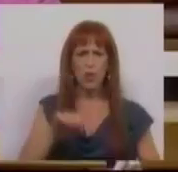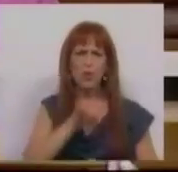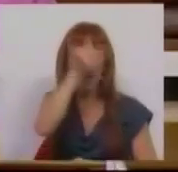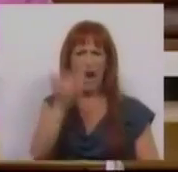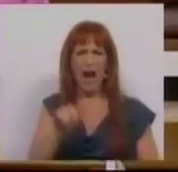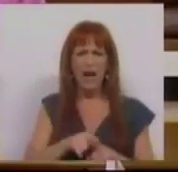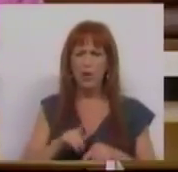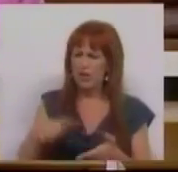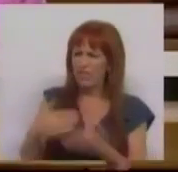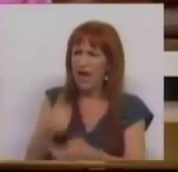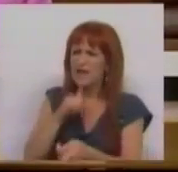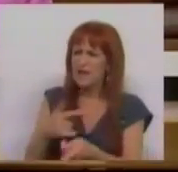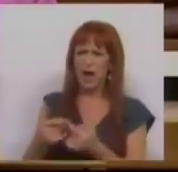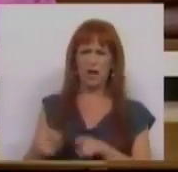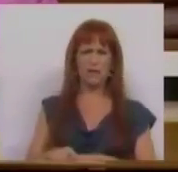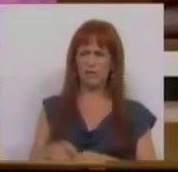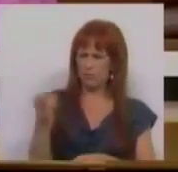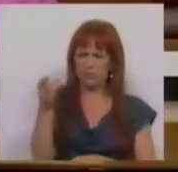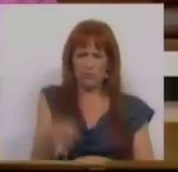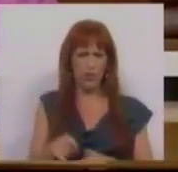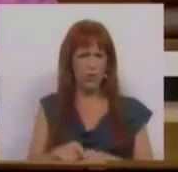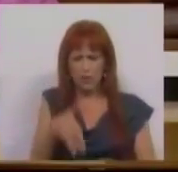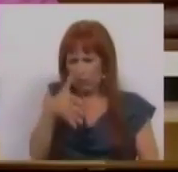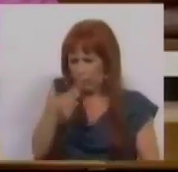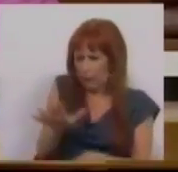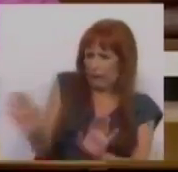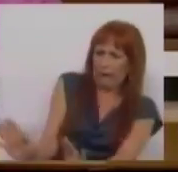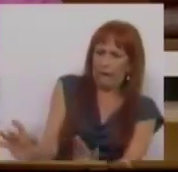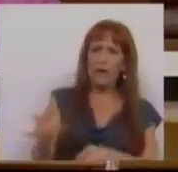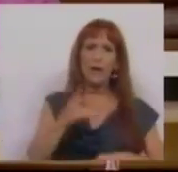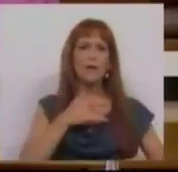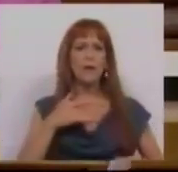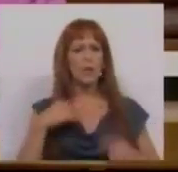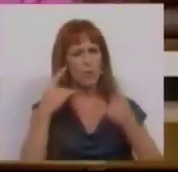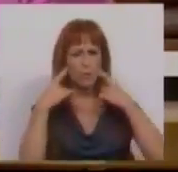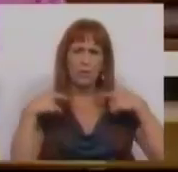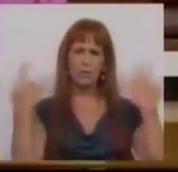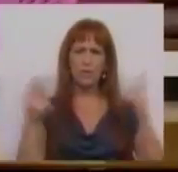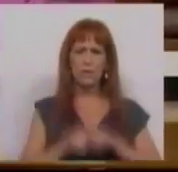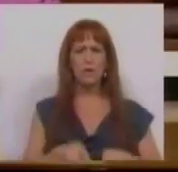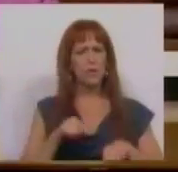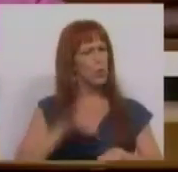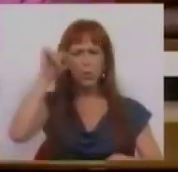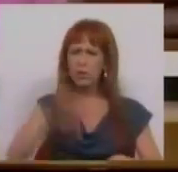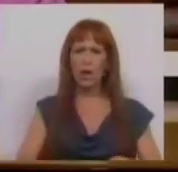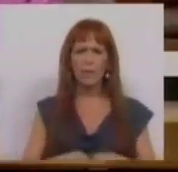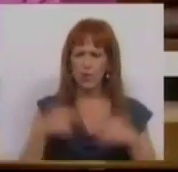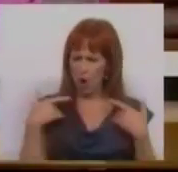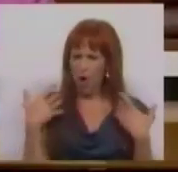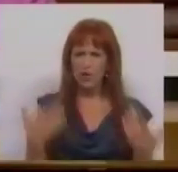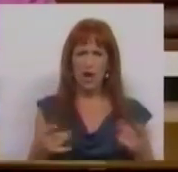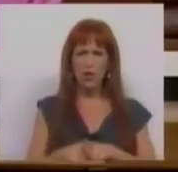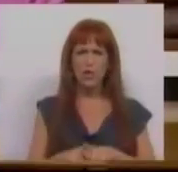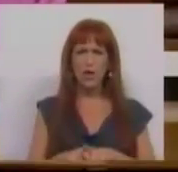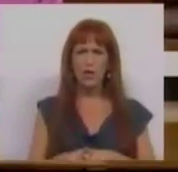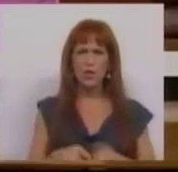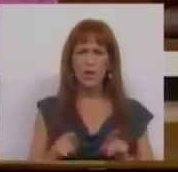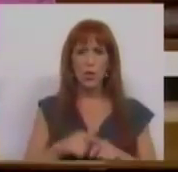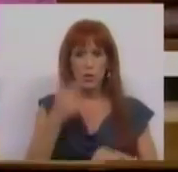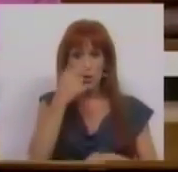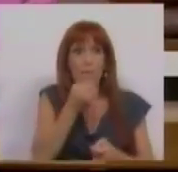nas dádivas de sangue, sobrepondo o preconceito à saúde pública no exato momento em que estamos em perda de